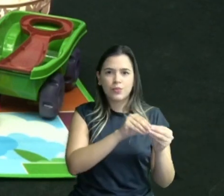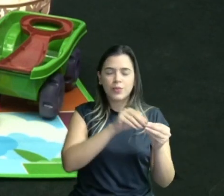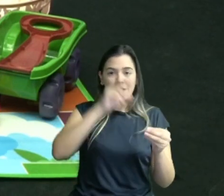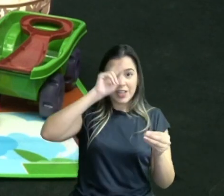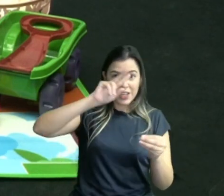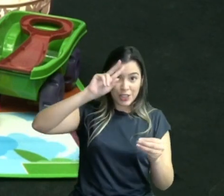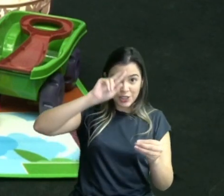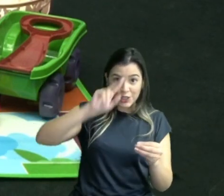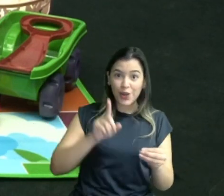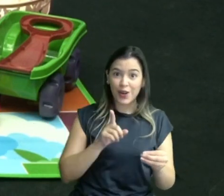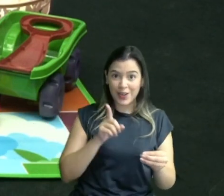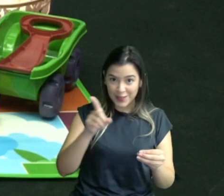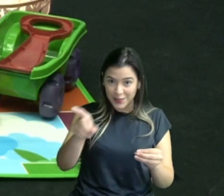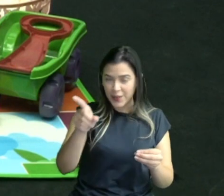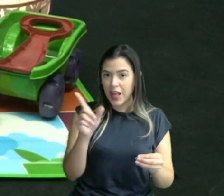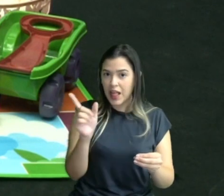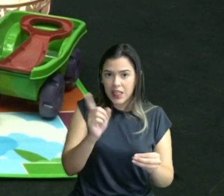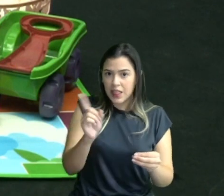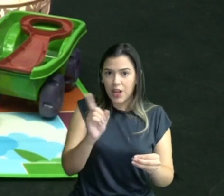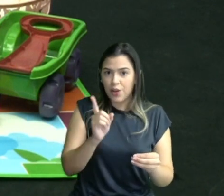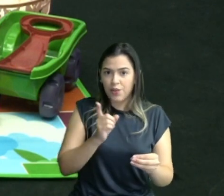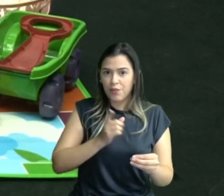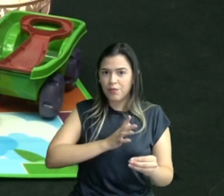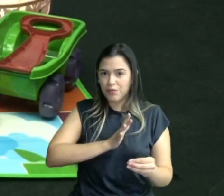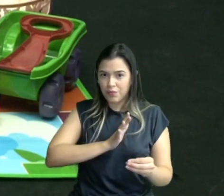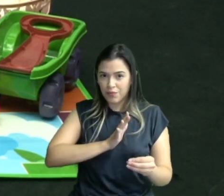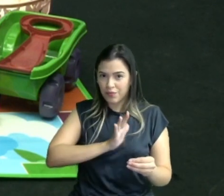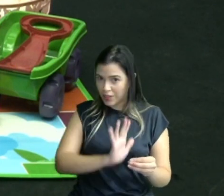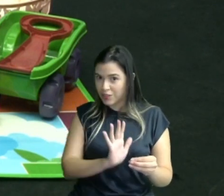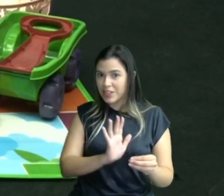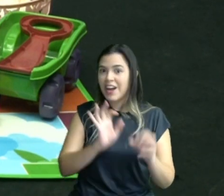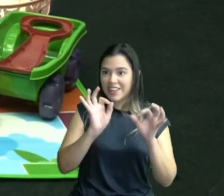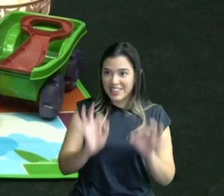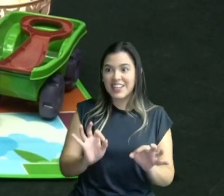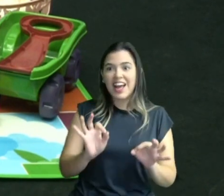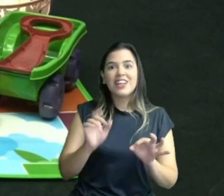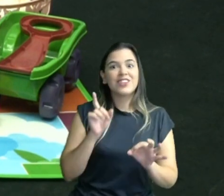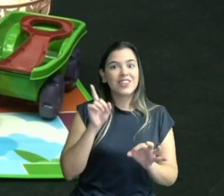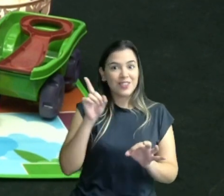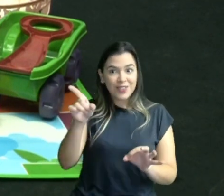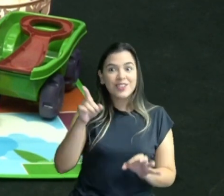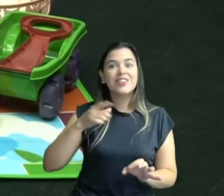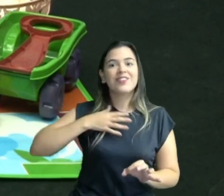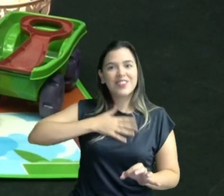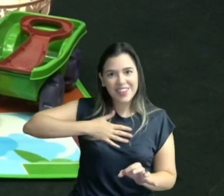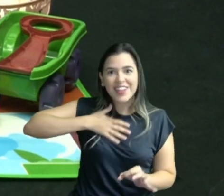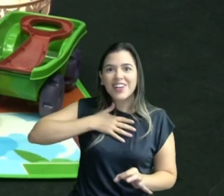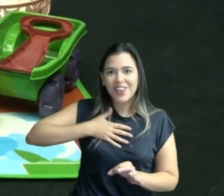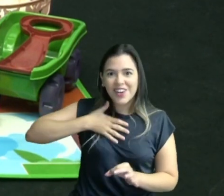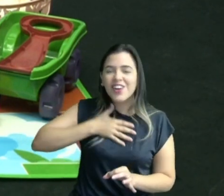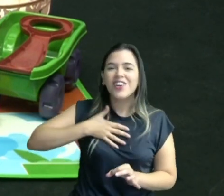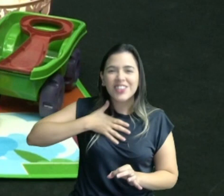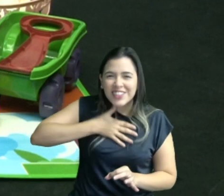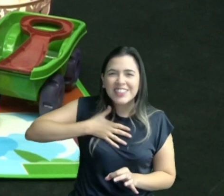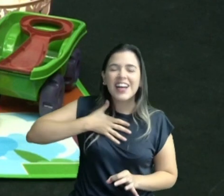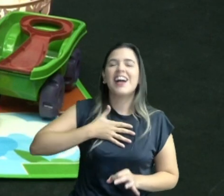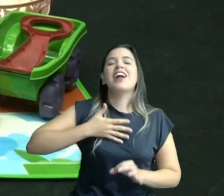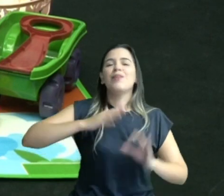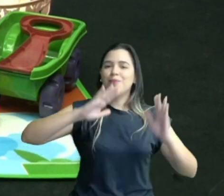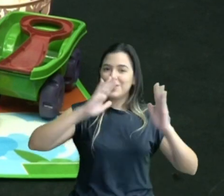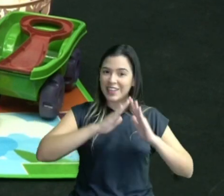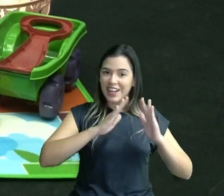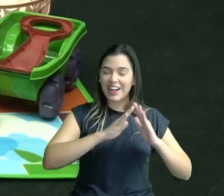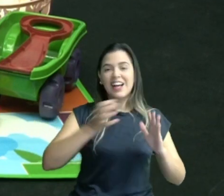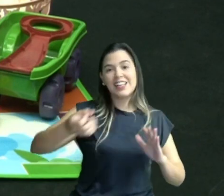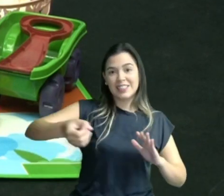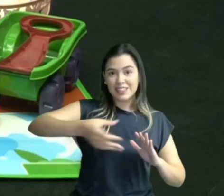história de Vossa Alteza não irá desagradar lá certos também estamos de que Vossa Alteza gostará muito da casa